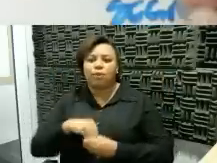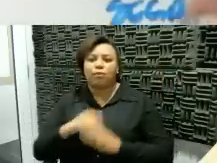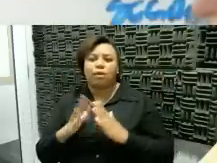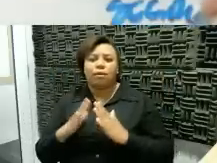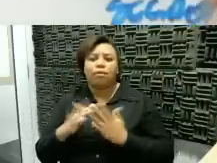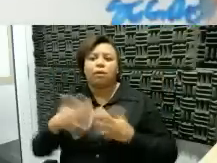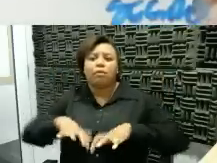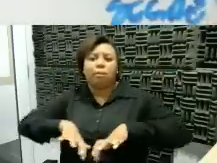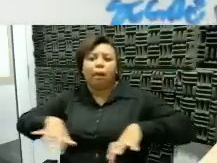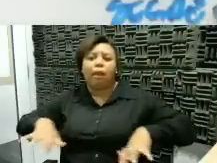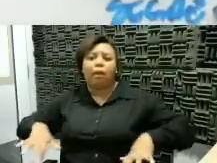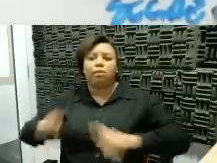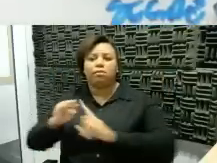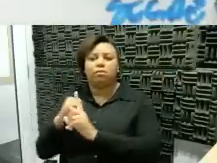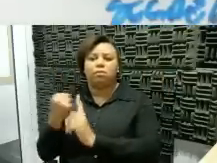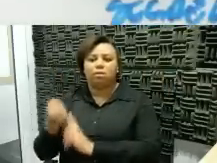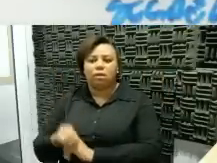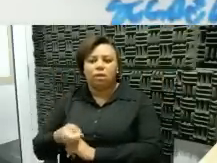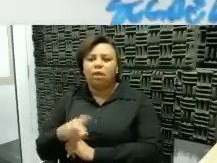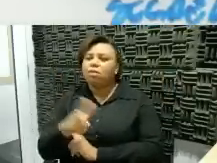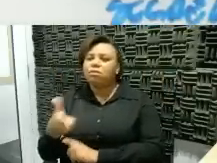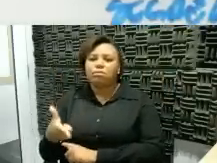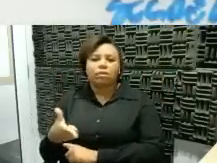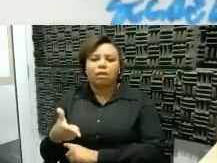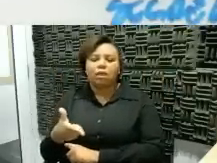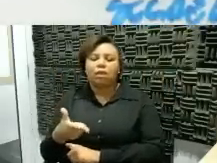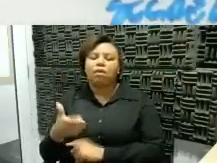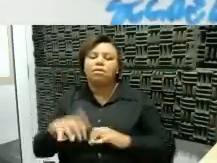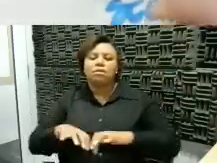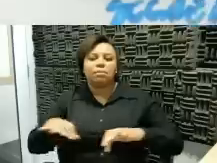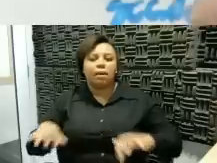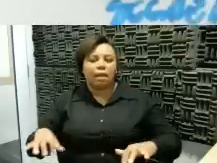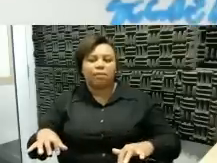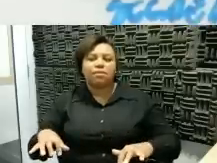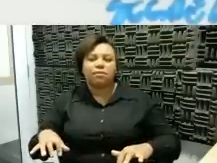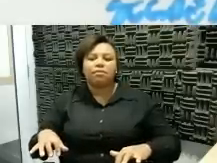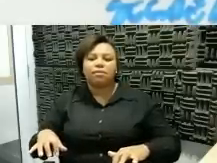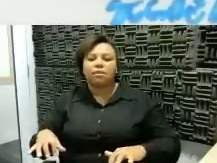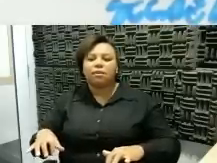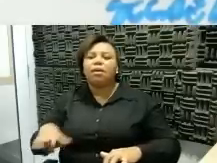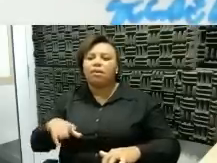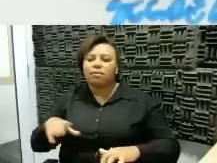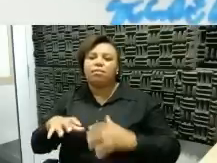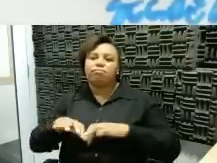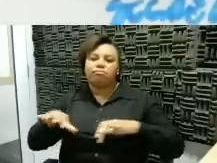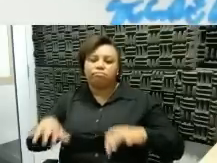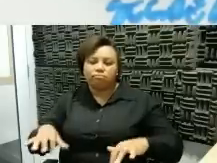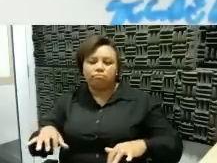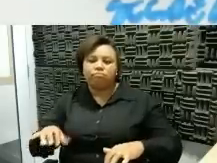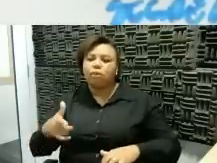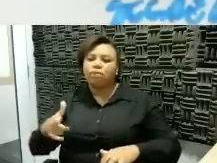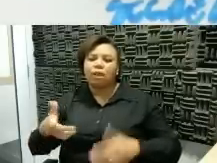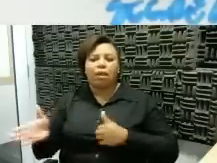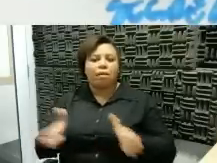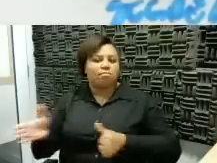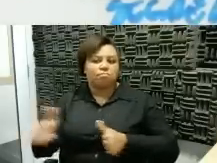sociedade elas não estão segregadas vou escrever aqui embaixo elas não t tão não estão tendo as acesso a uma vida